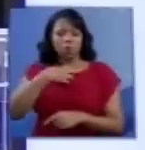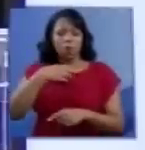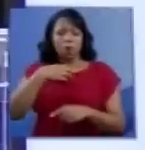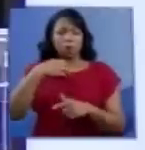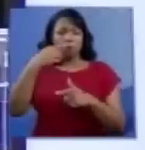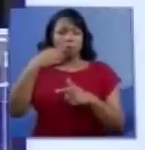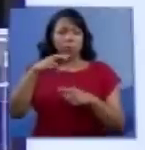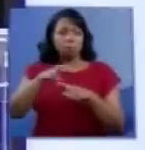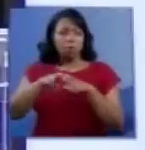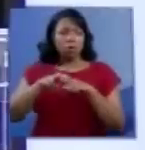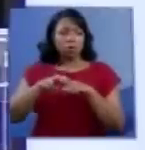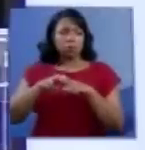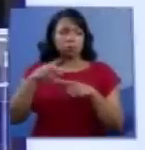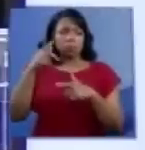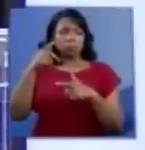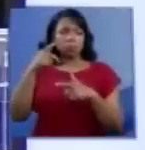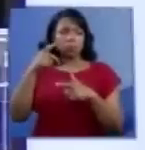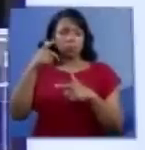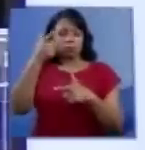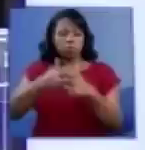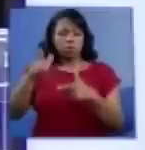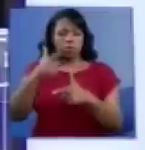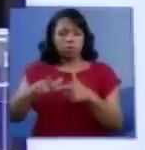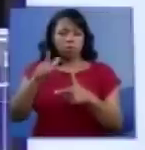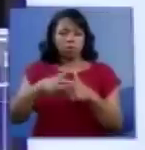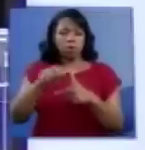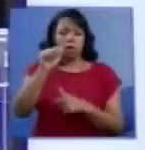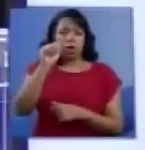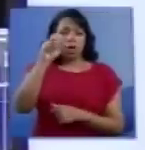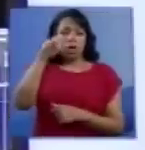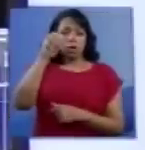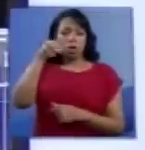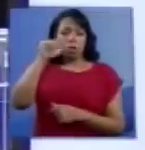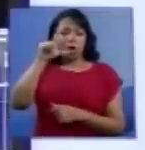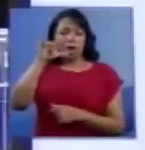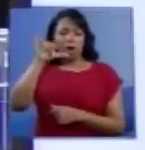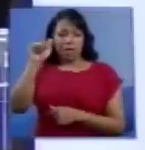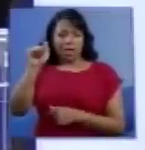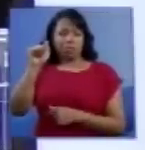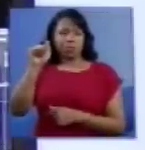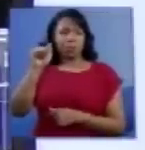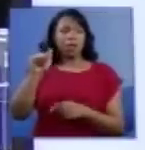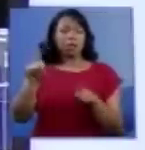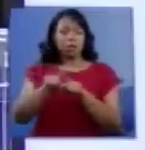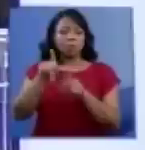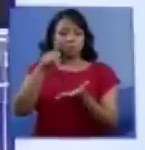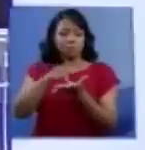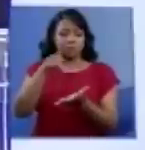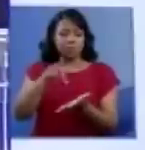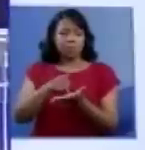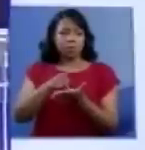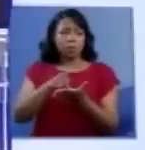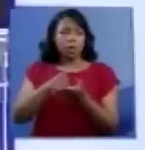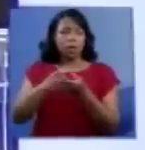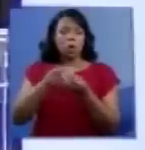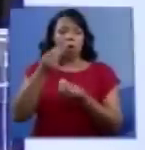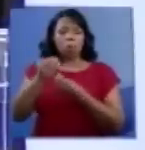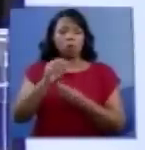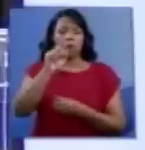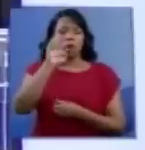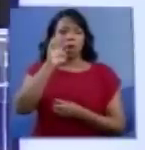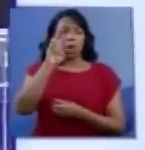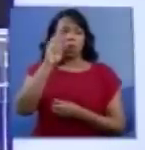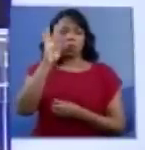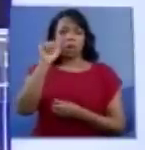uma uma anomalia Desculpa esta se configura verdadeiramente como uma eutanásia